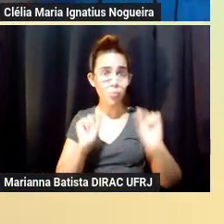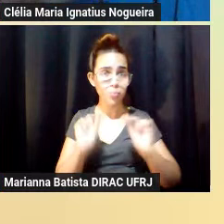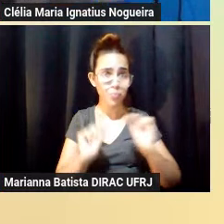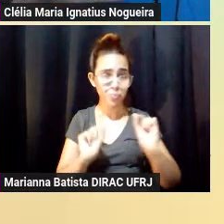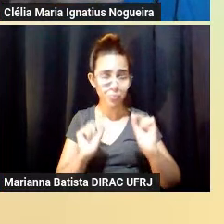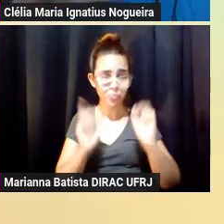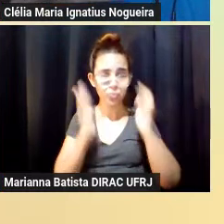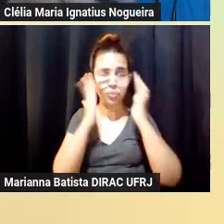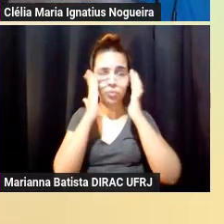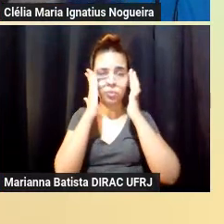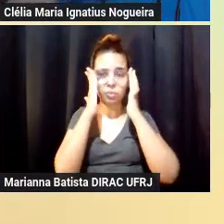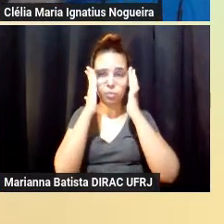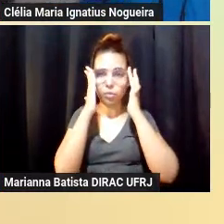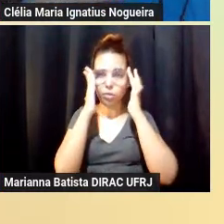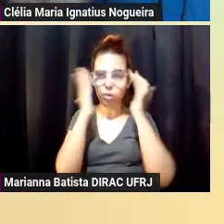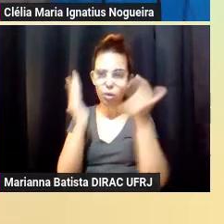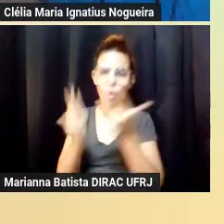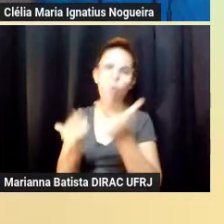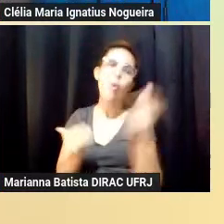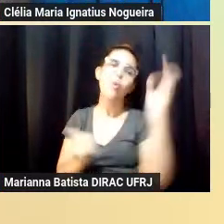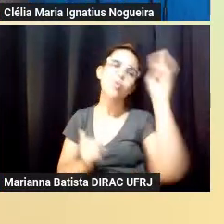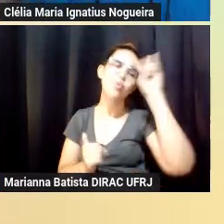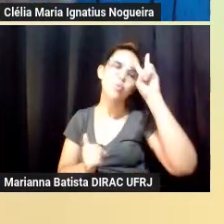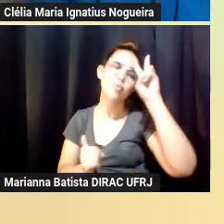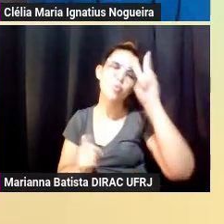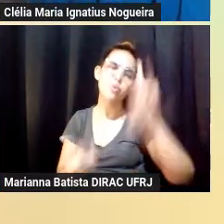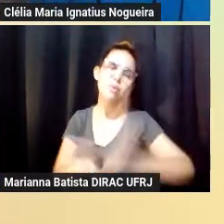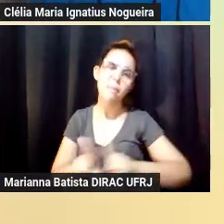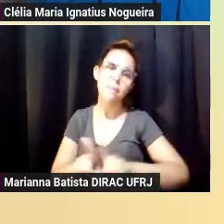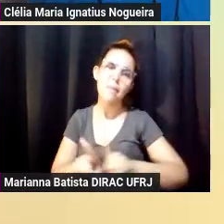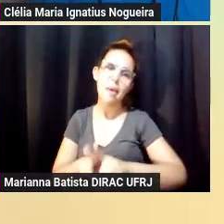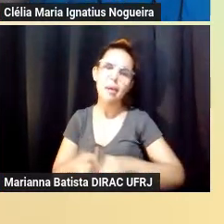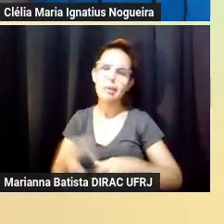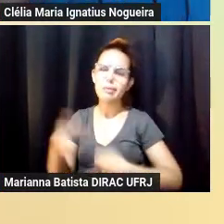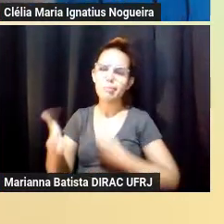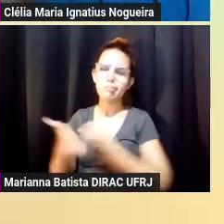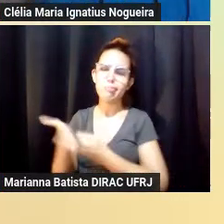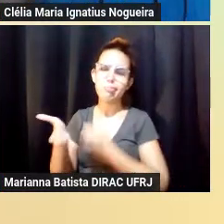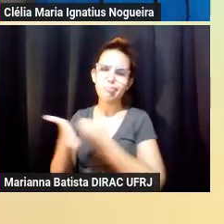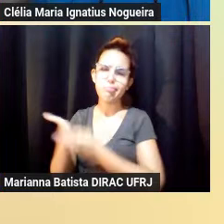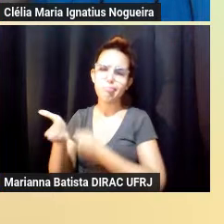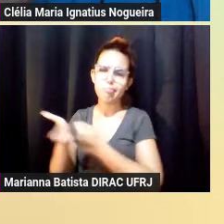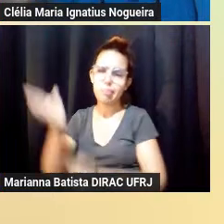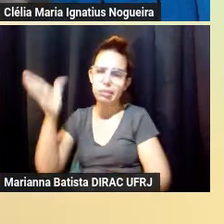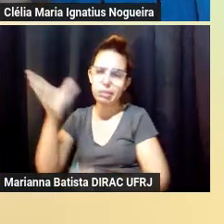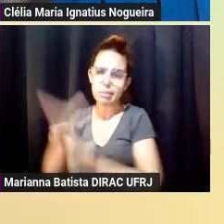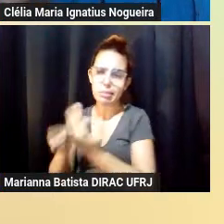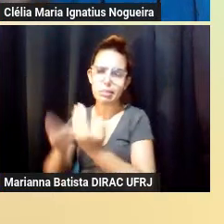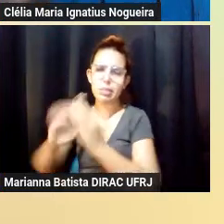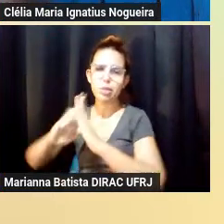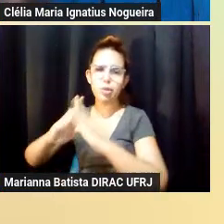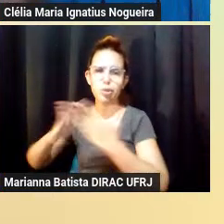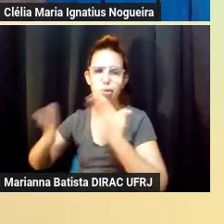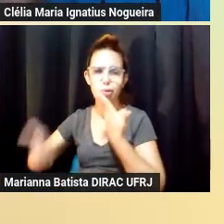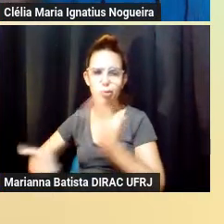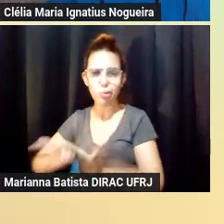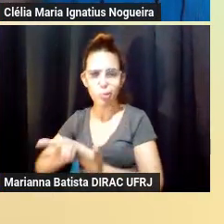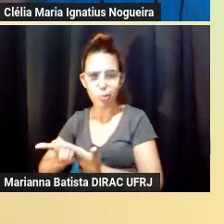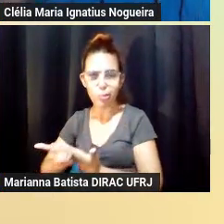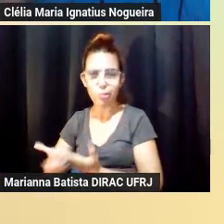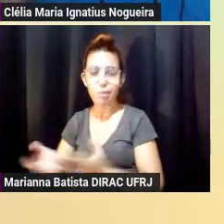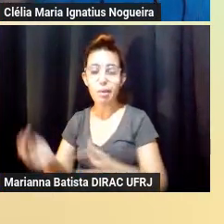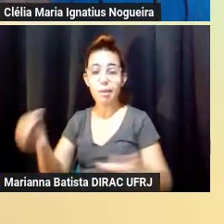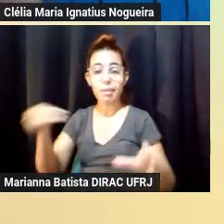aí tem toda uma outra história, que foi uma luta para criar escola, que eu não vou entrar nisso, uma escola que hoje existe dentro da Universidade de